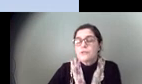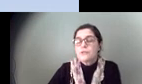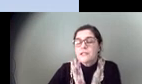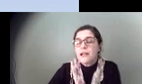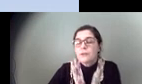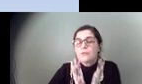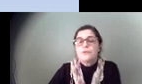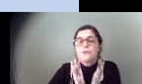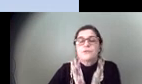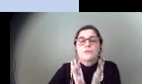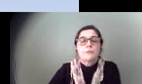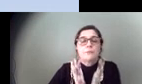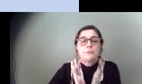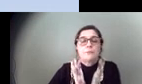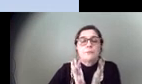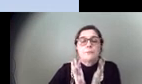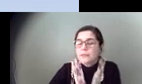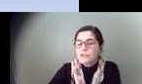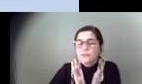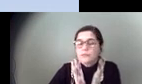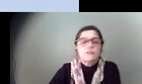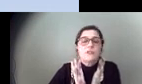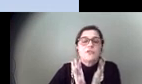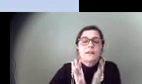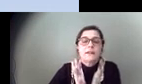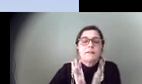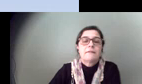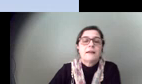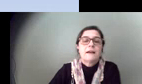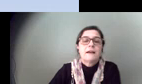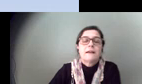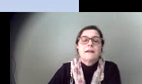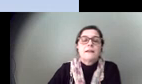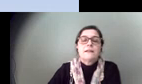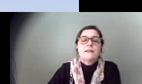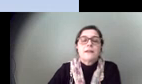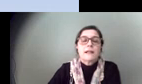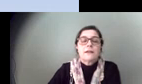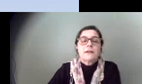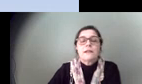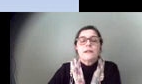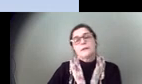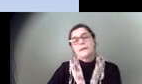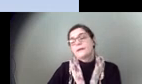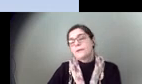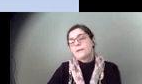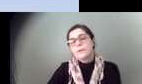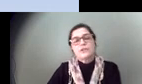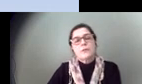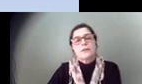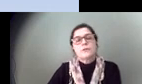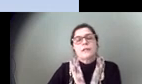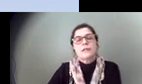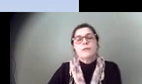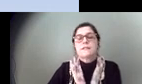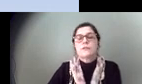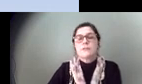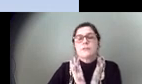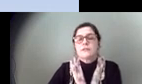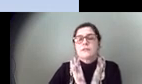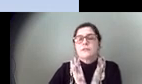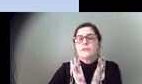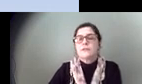de auxiliar o professor para a prática docente dele, tá? Então, é claro que, ó, tem que ter o planejamento, né? Então,